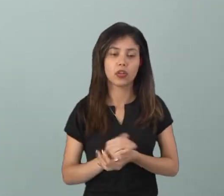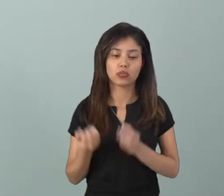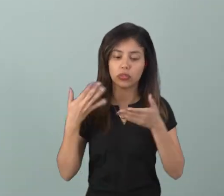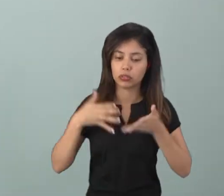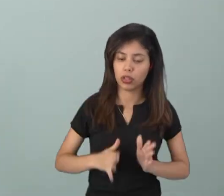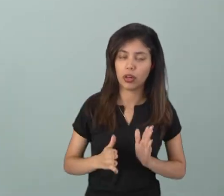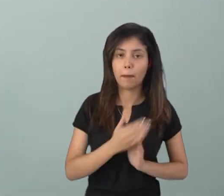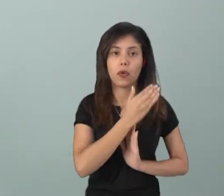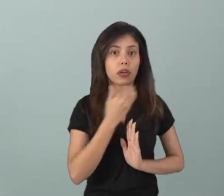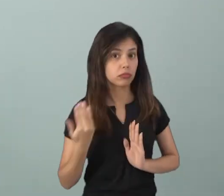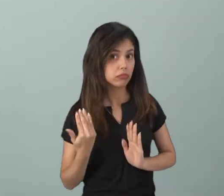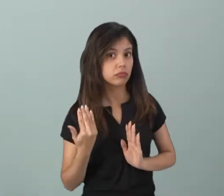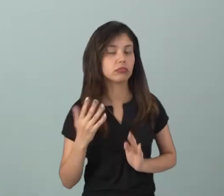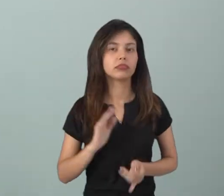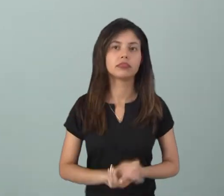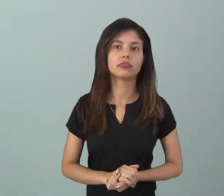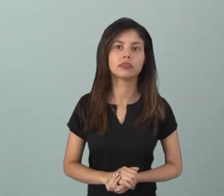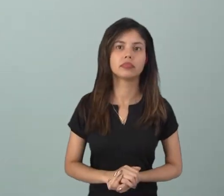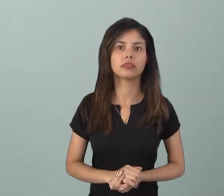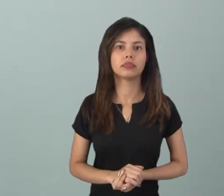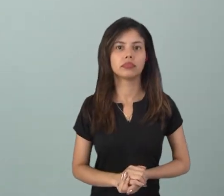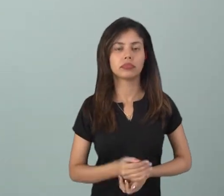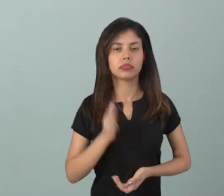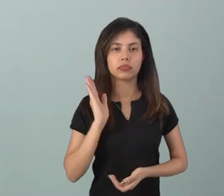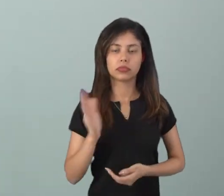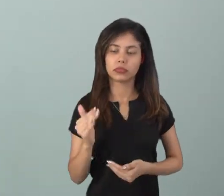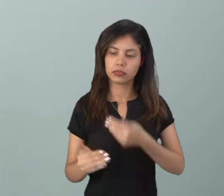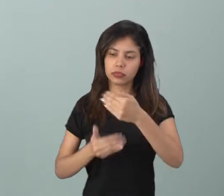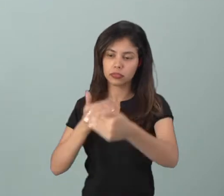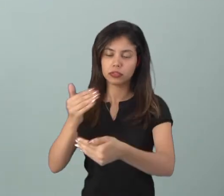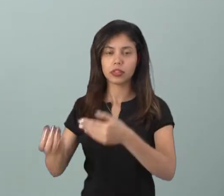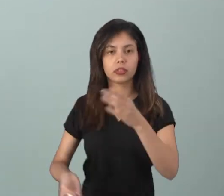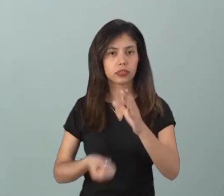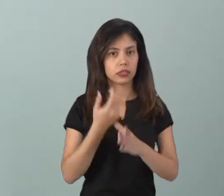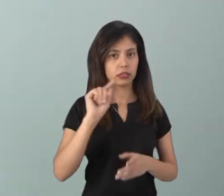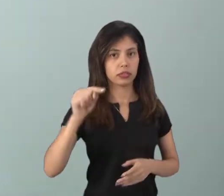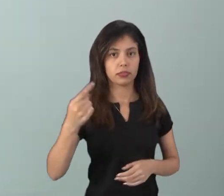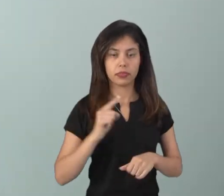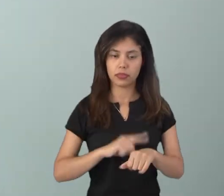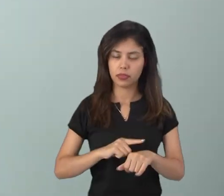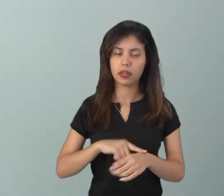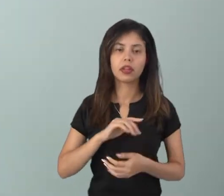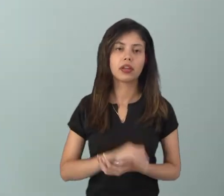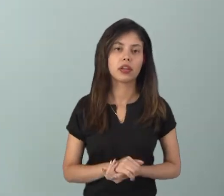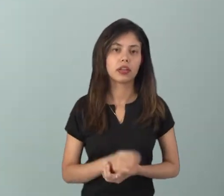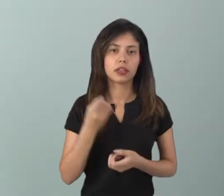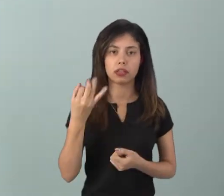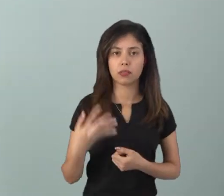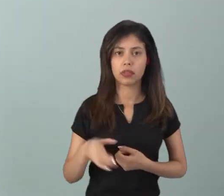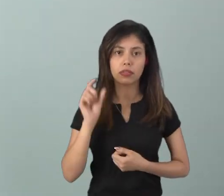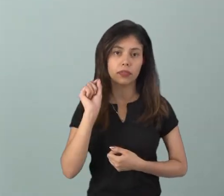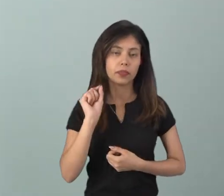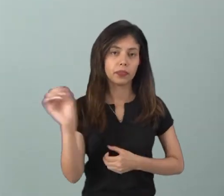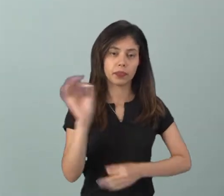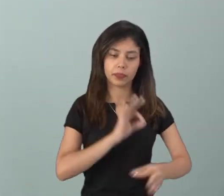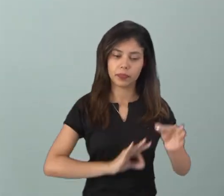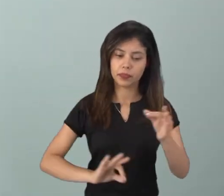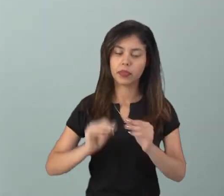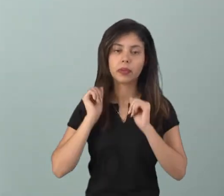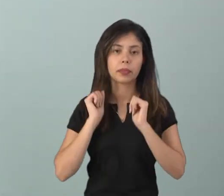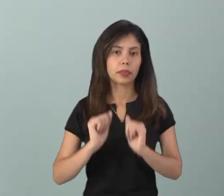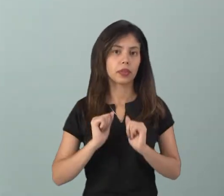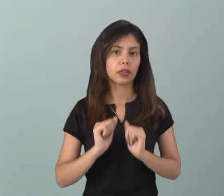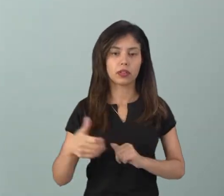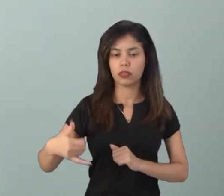nasceram, morreriam. E já o evolucionismo, que surgiu um tempinho depois, ele defende que os organismos